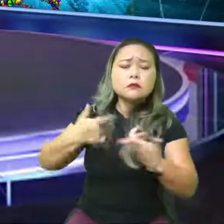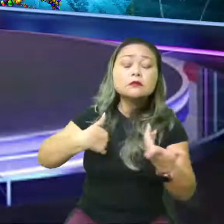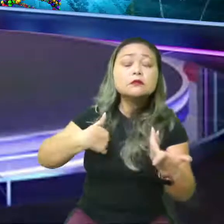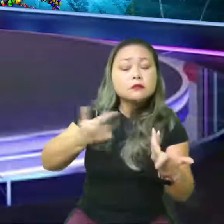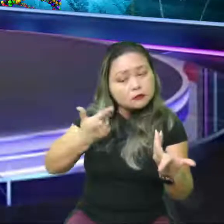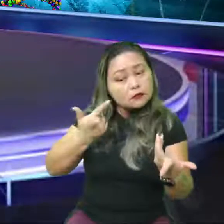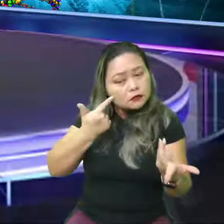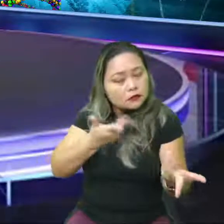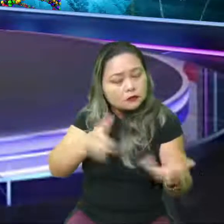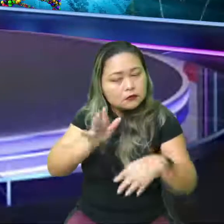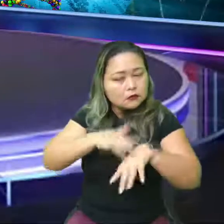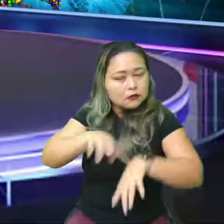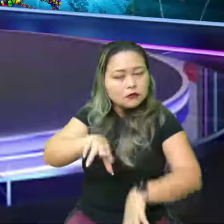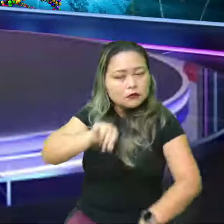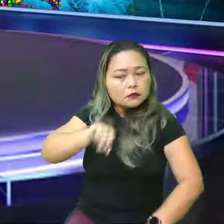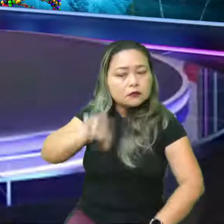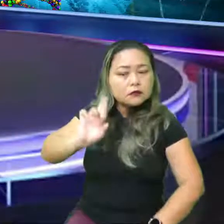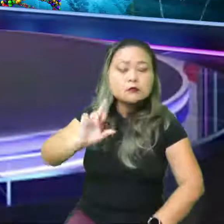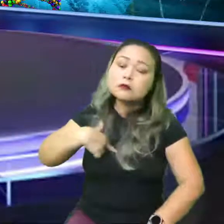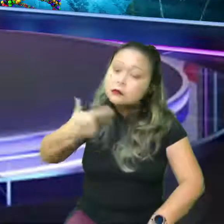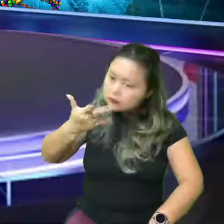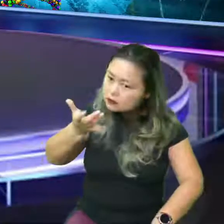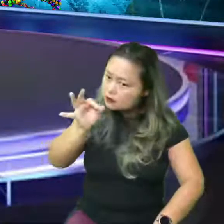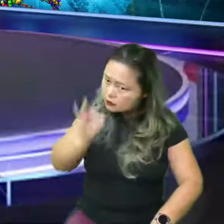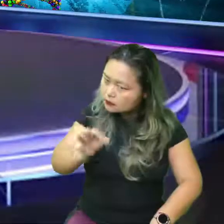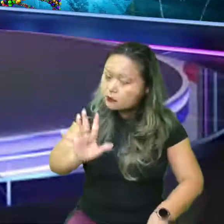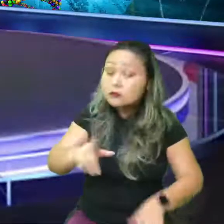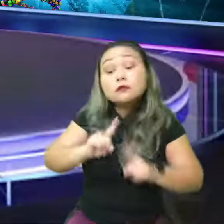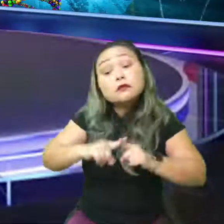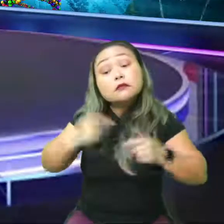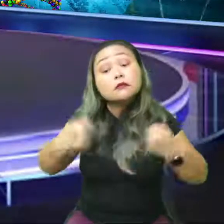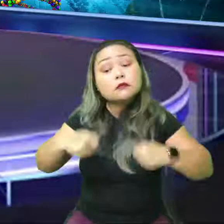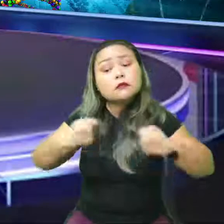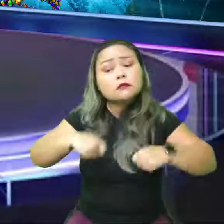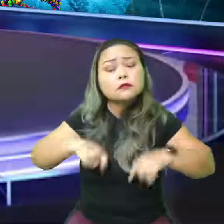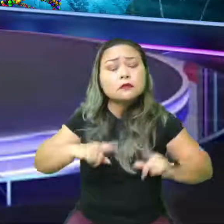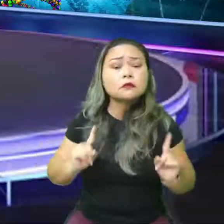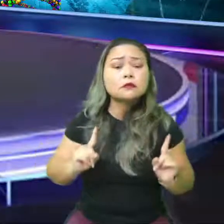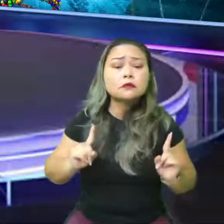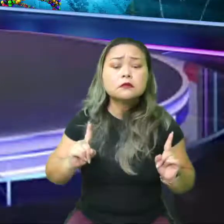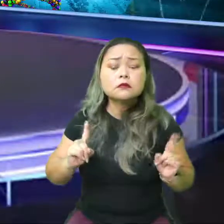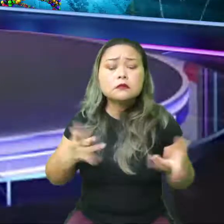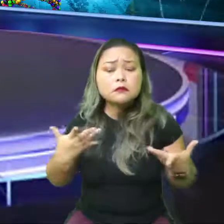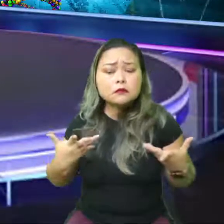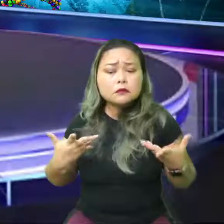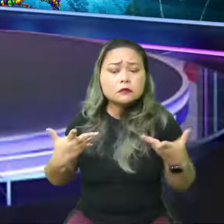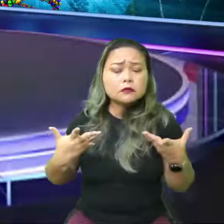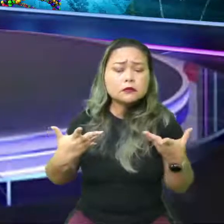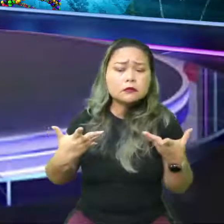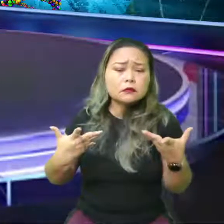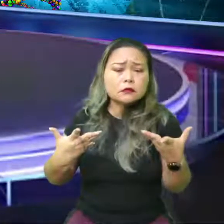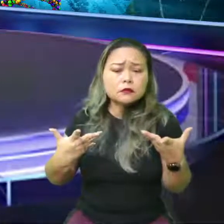que sejam decisões acertadas, a gente precisa se integrar realmente